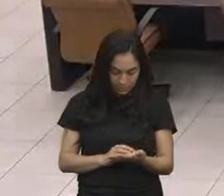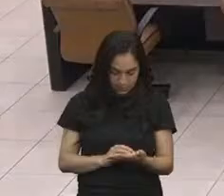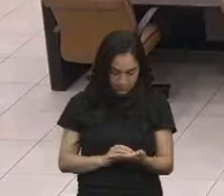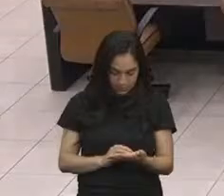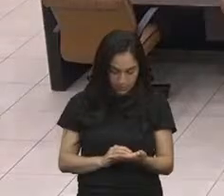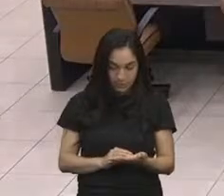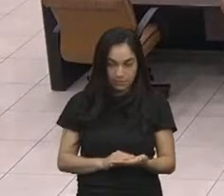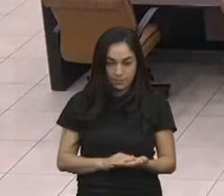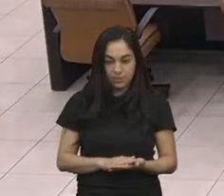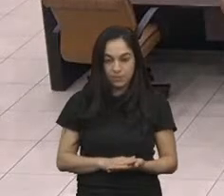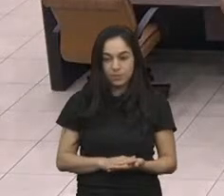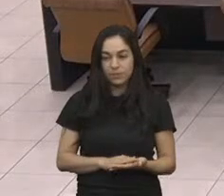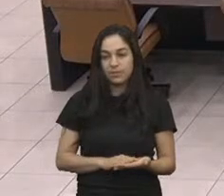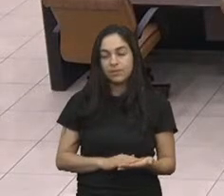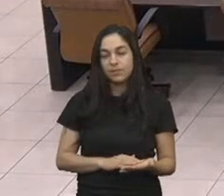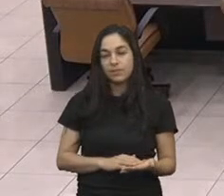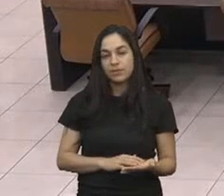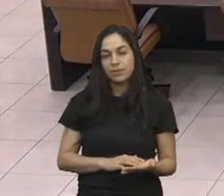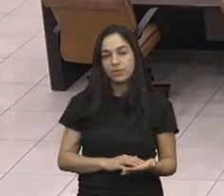Pois não?